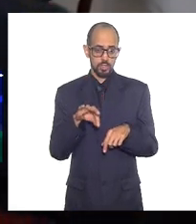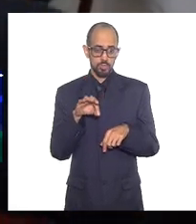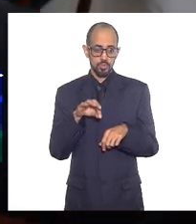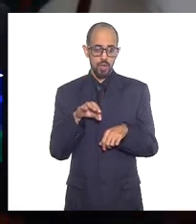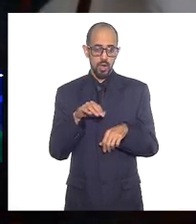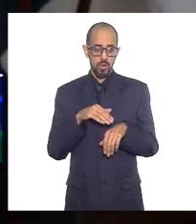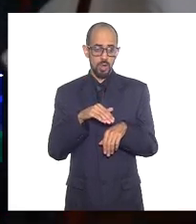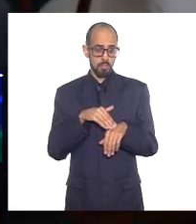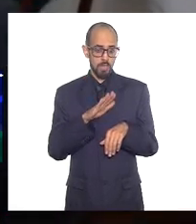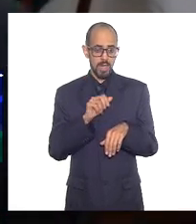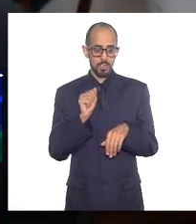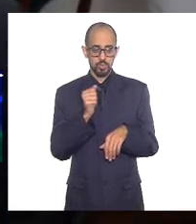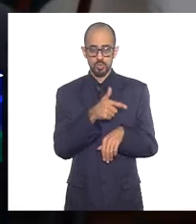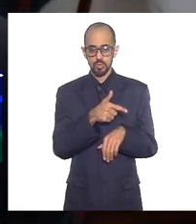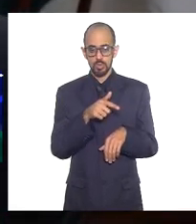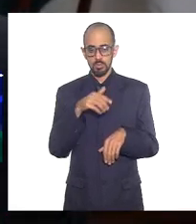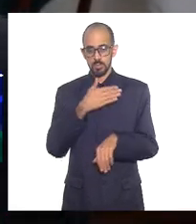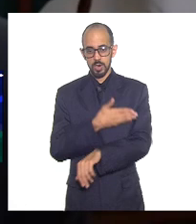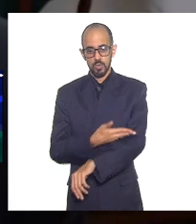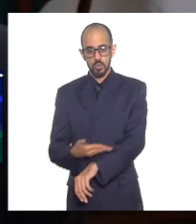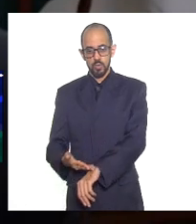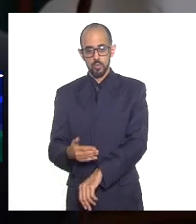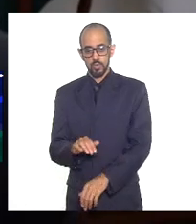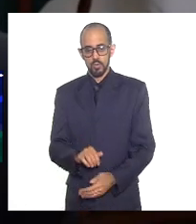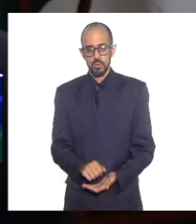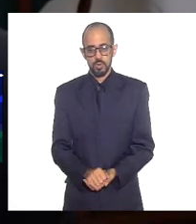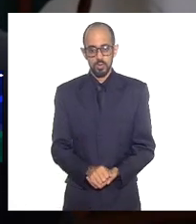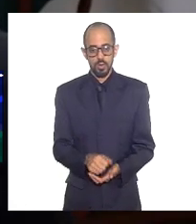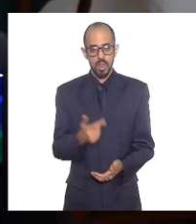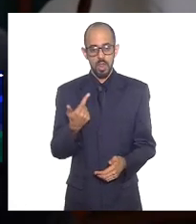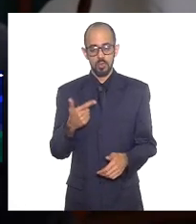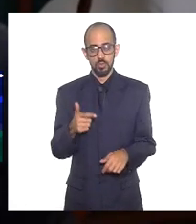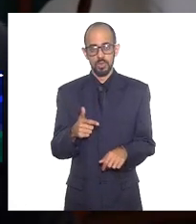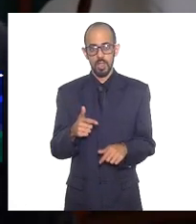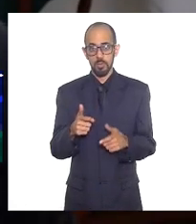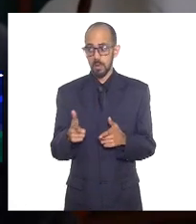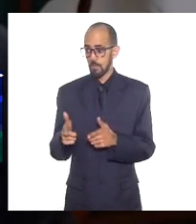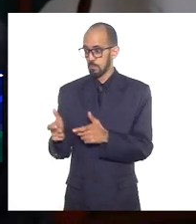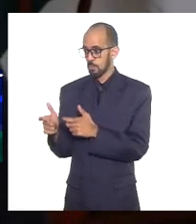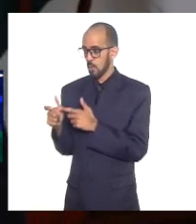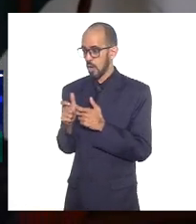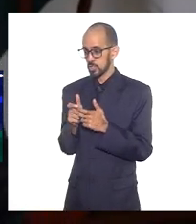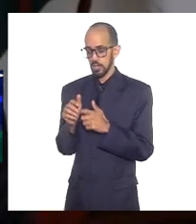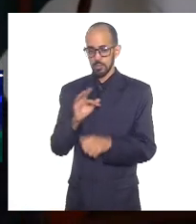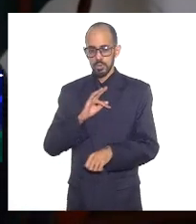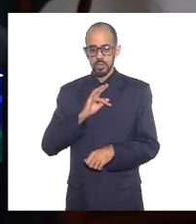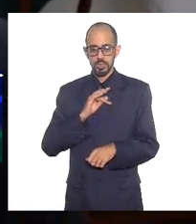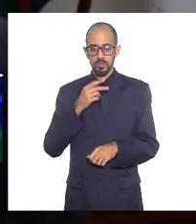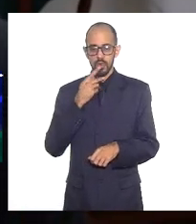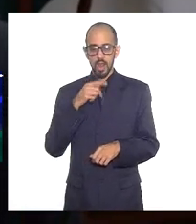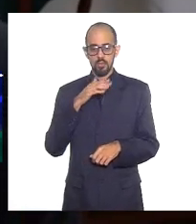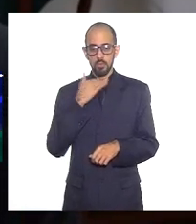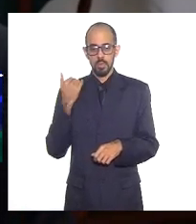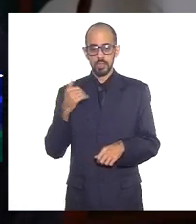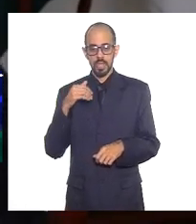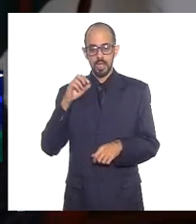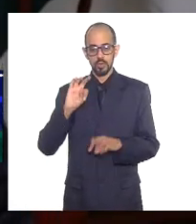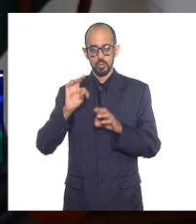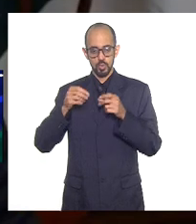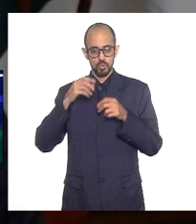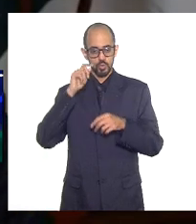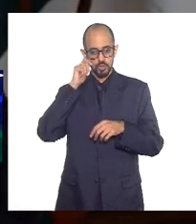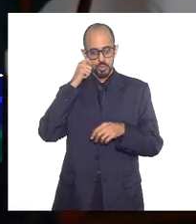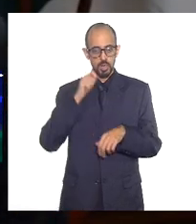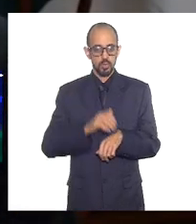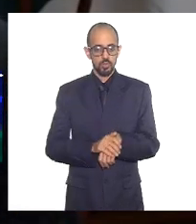do que brancos. Não existe um extermínio da polícia. A polícia entra e fala: vamos matar todos os negros. Diferente